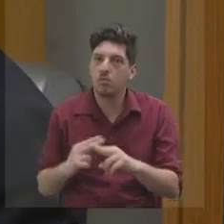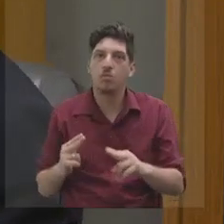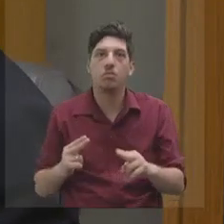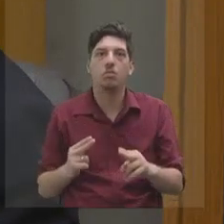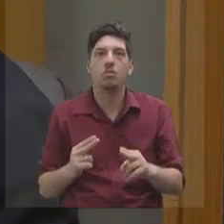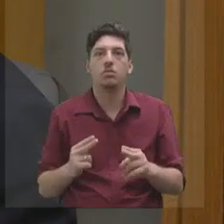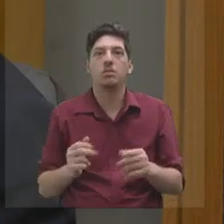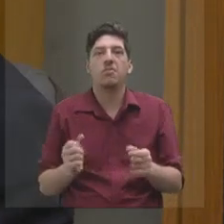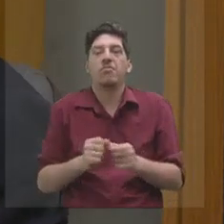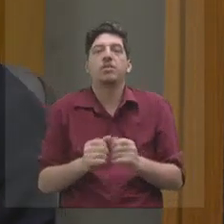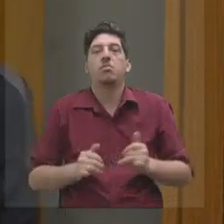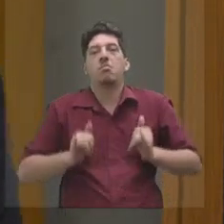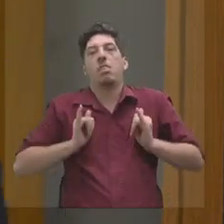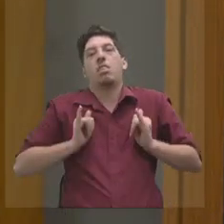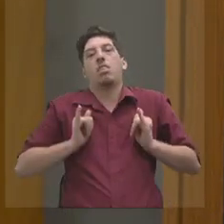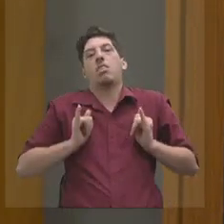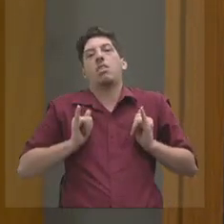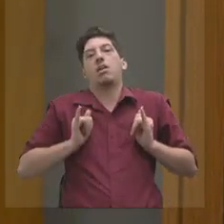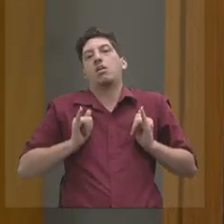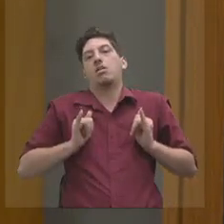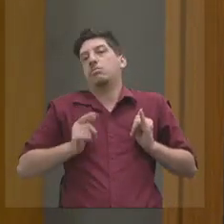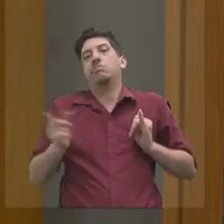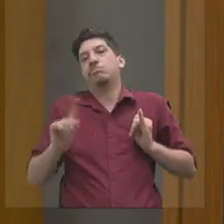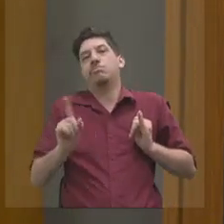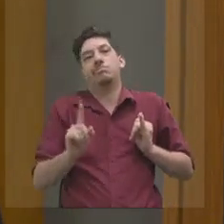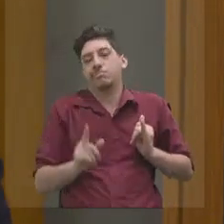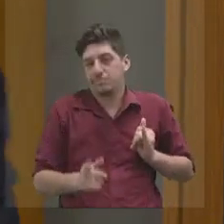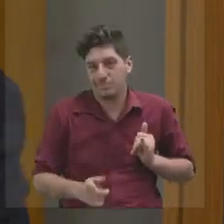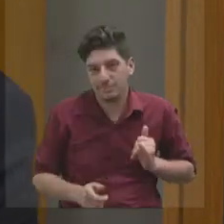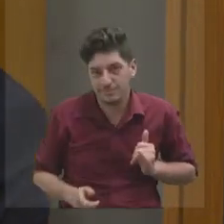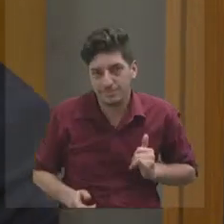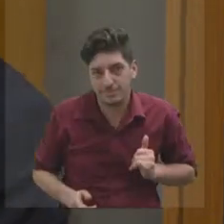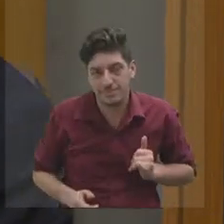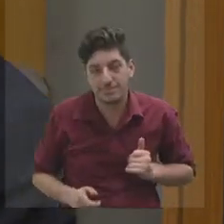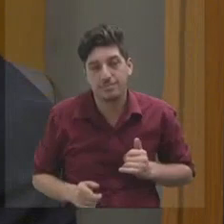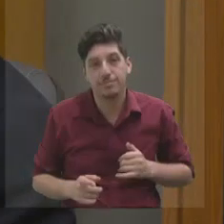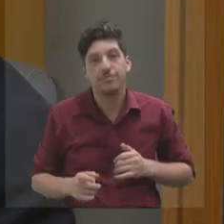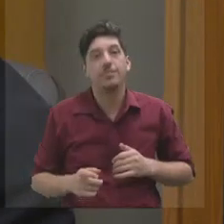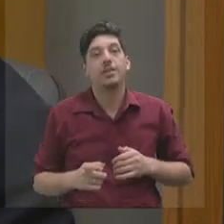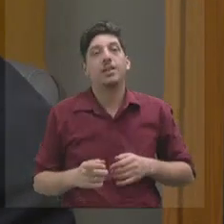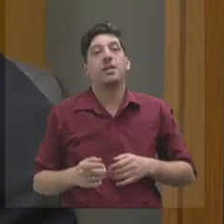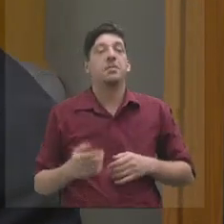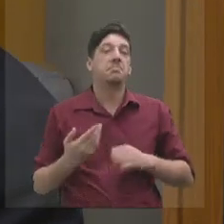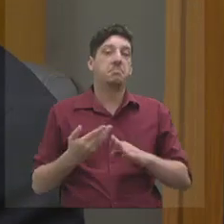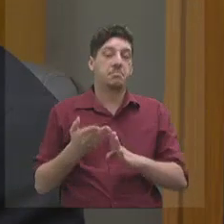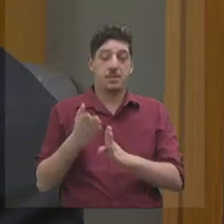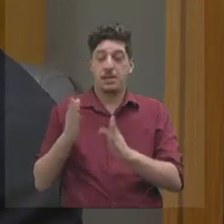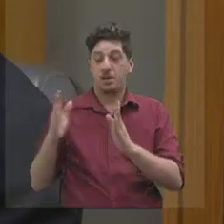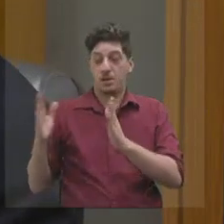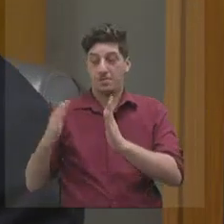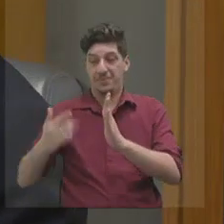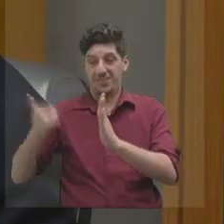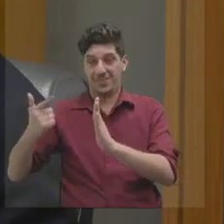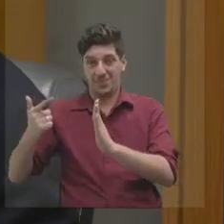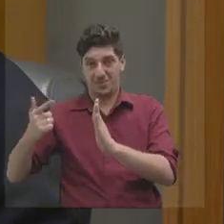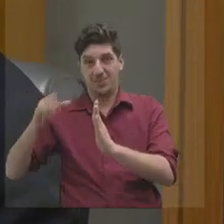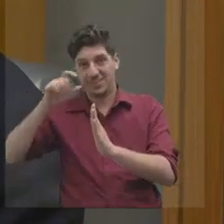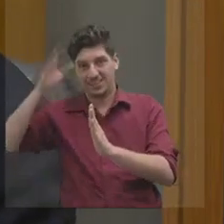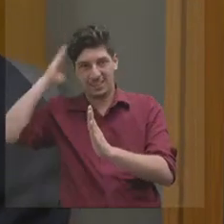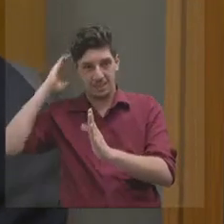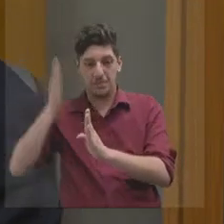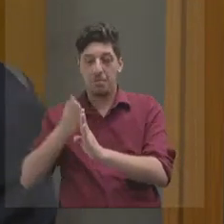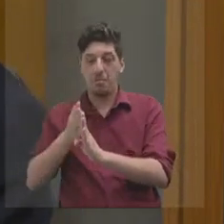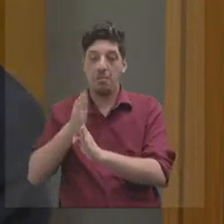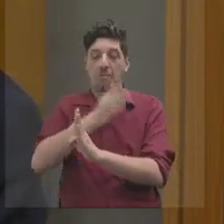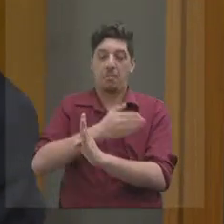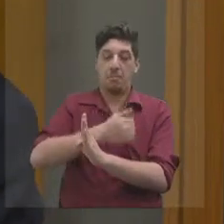braços cruzados nós tivemos num primeiro momento no mandato passado uma ação do governo através ainda lá